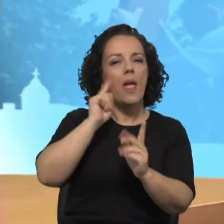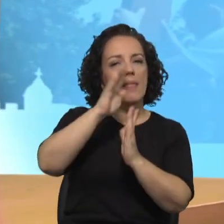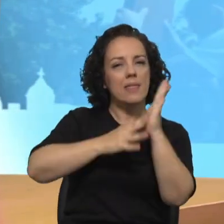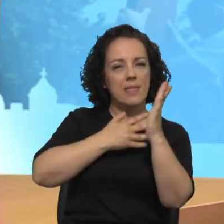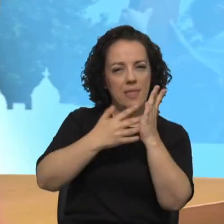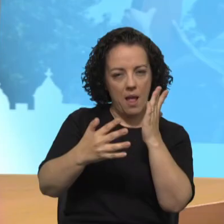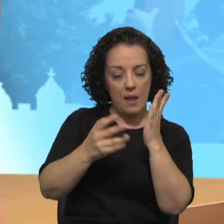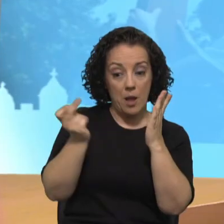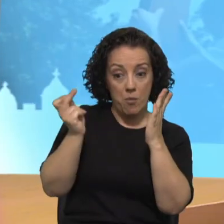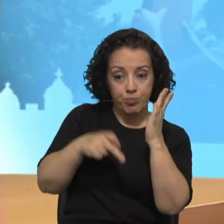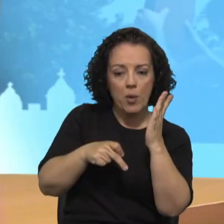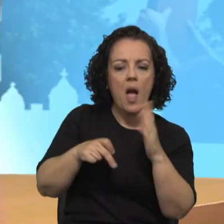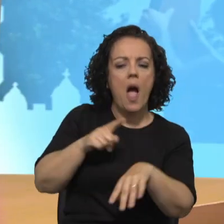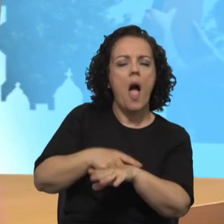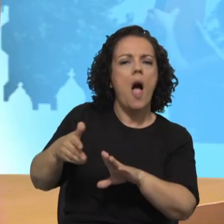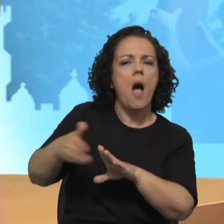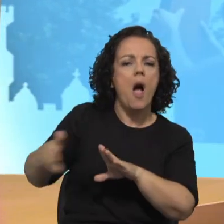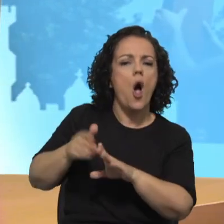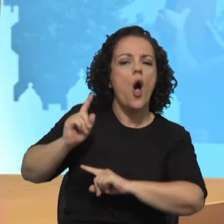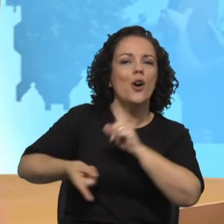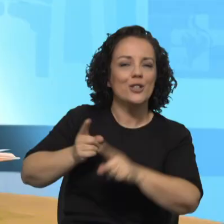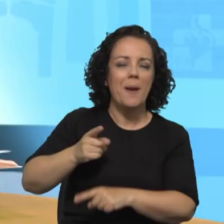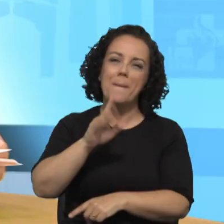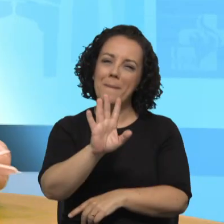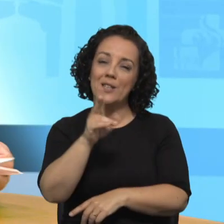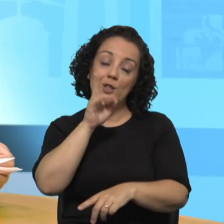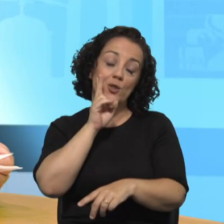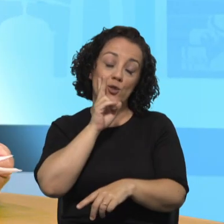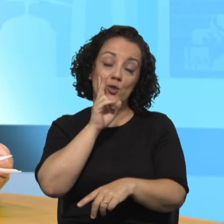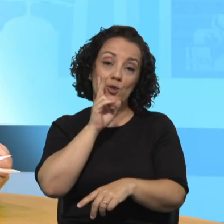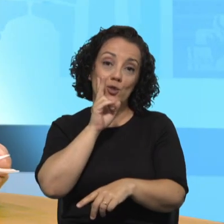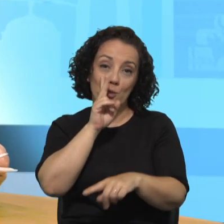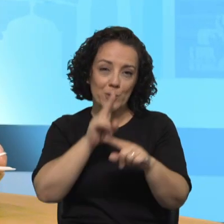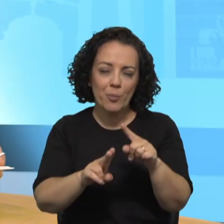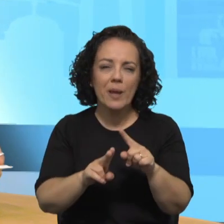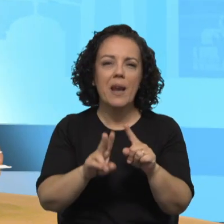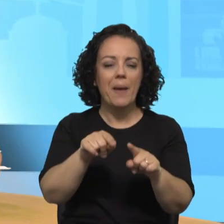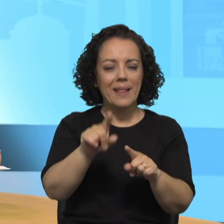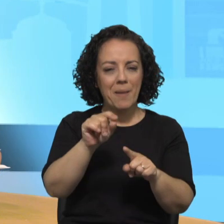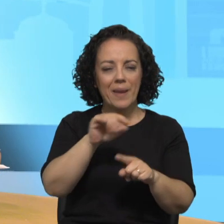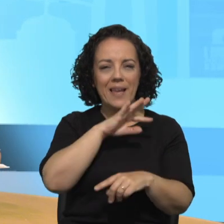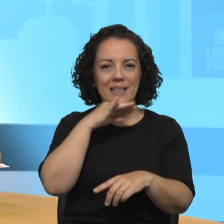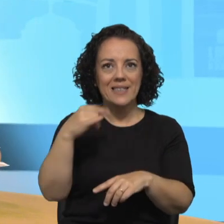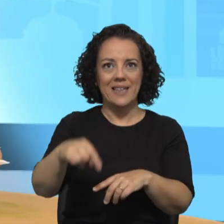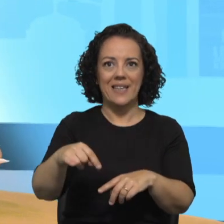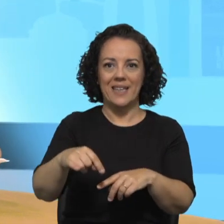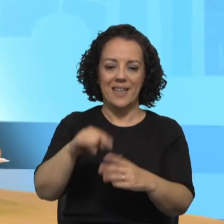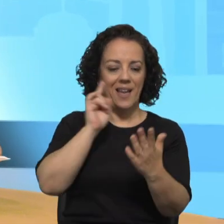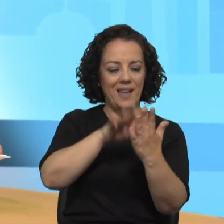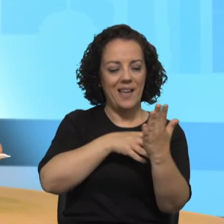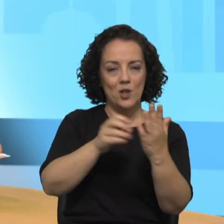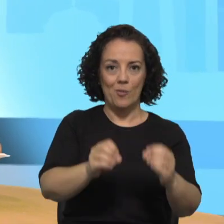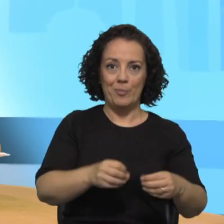cada acontecimento. Depois, há a parte... Curiosamente, e peço desculpa, há aqui uma curiosidade a respeito também desta casa, não é? A cronologia começa